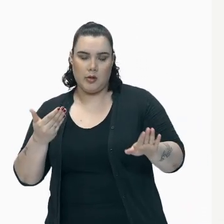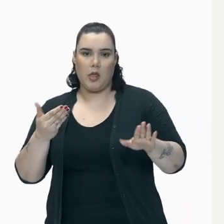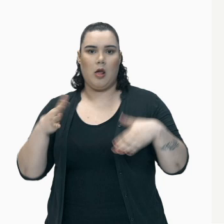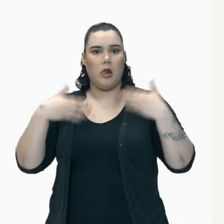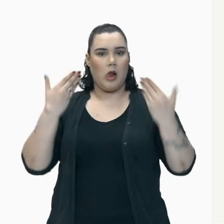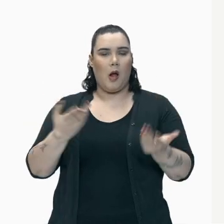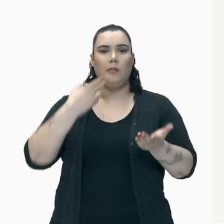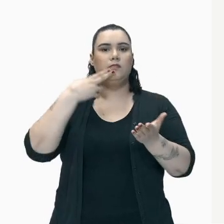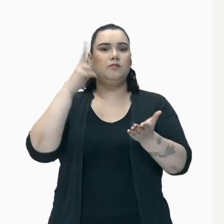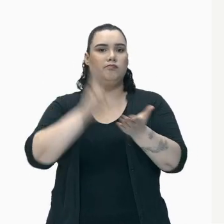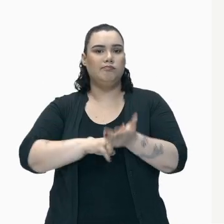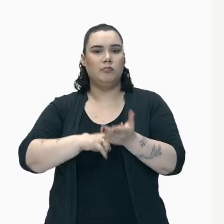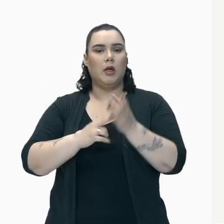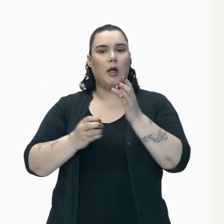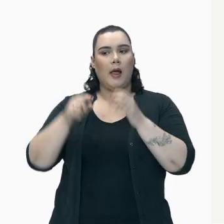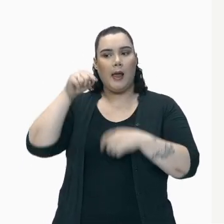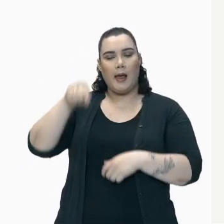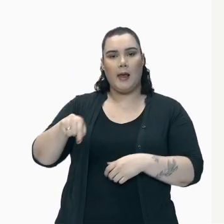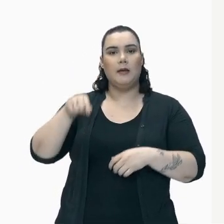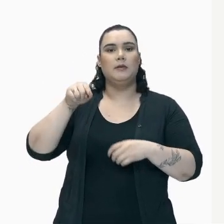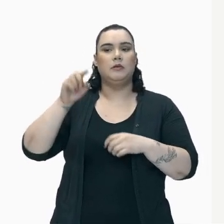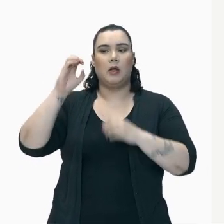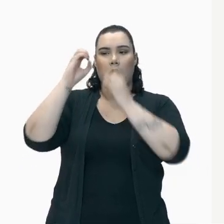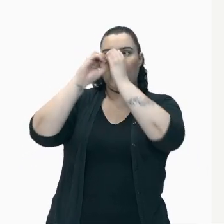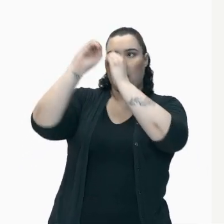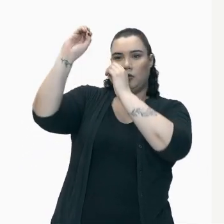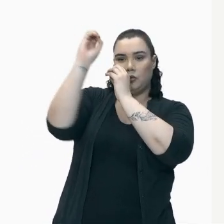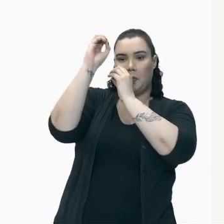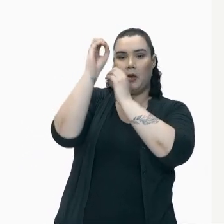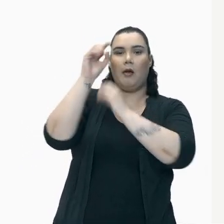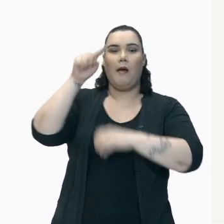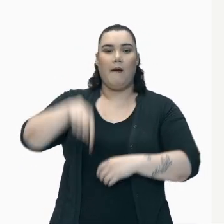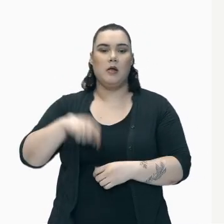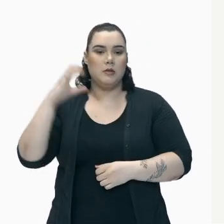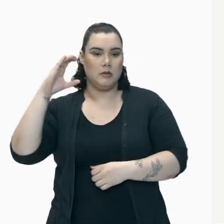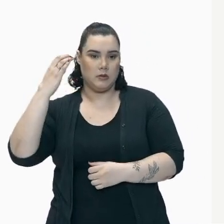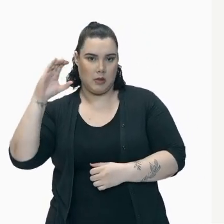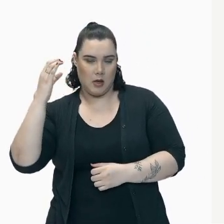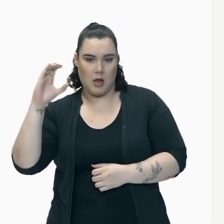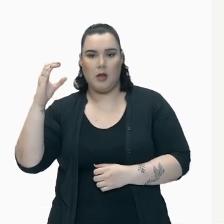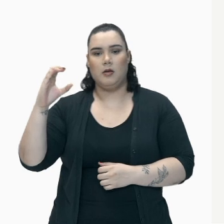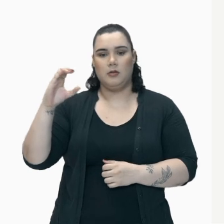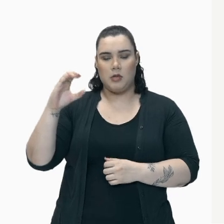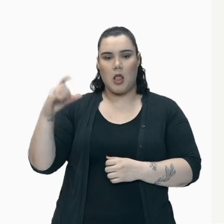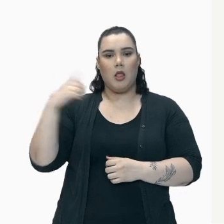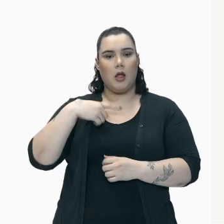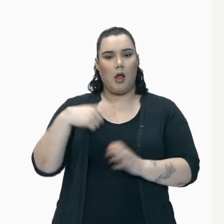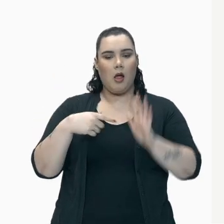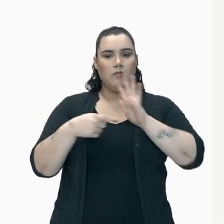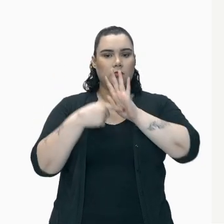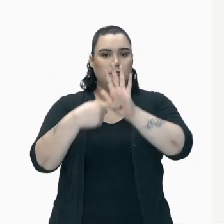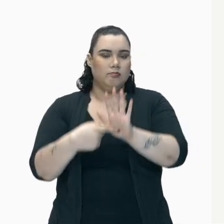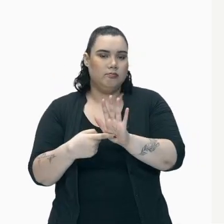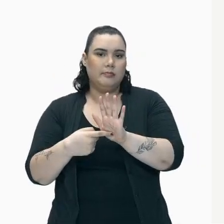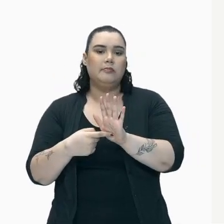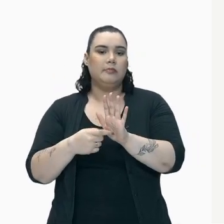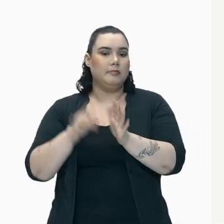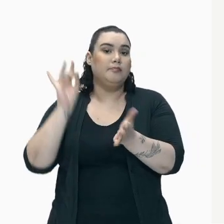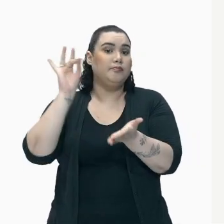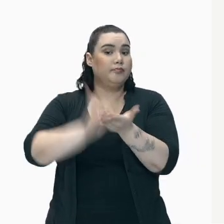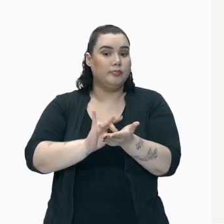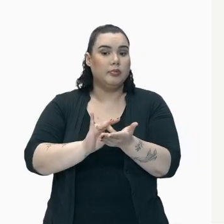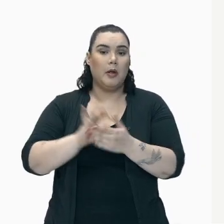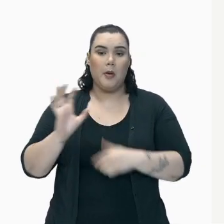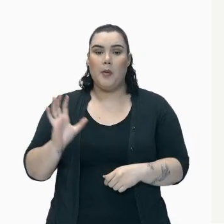ciência que está exatamente colocando fatos que